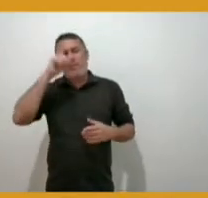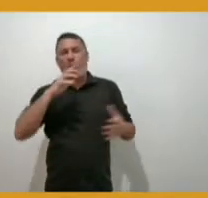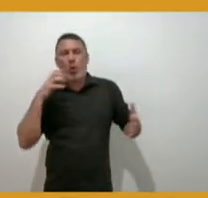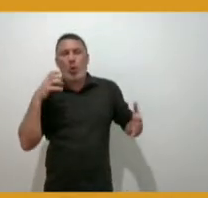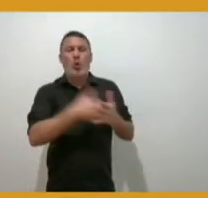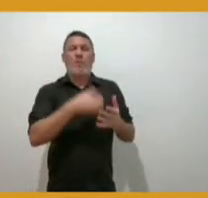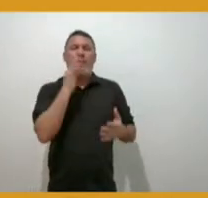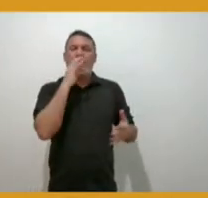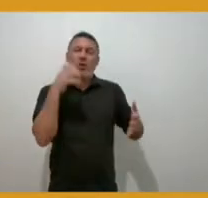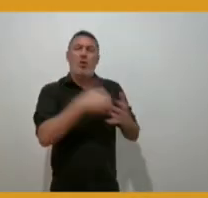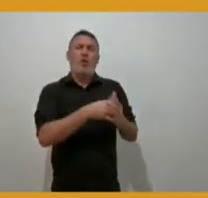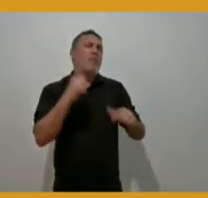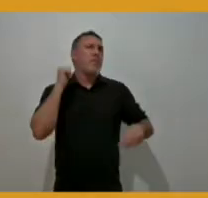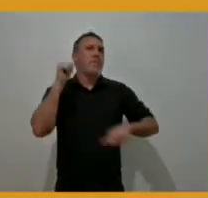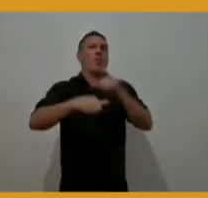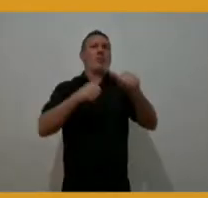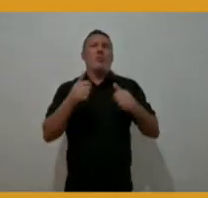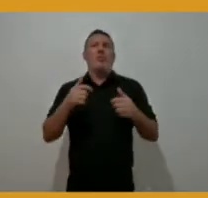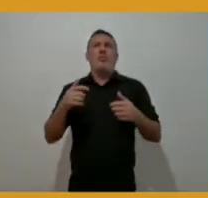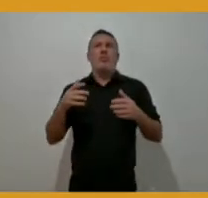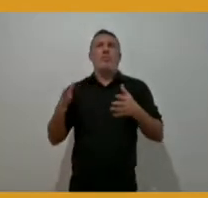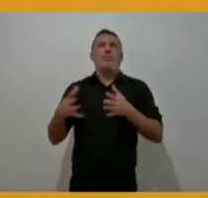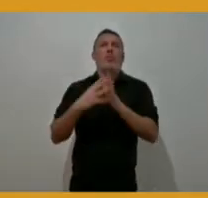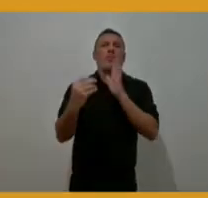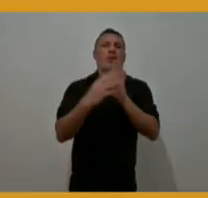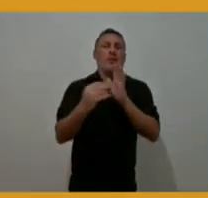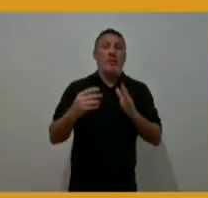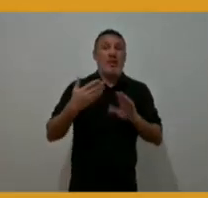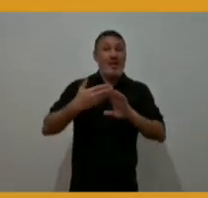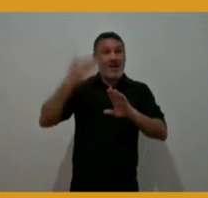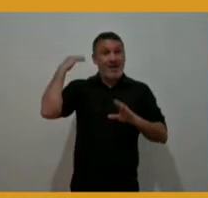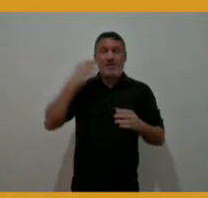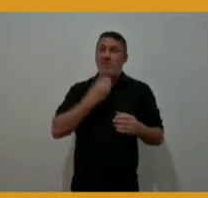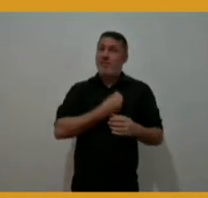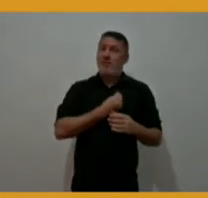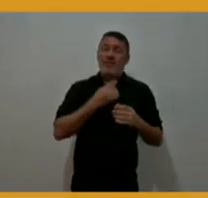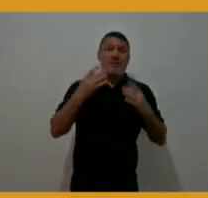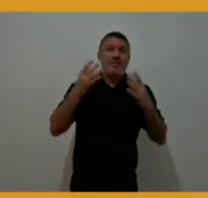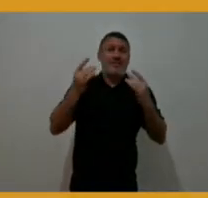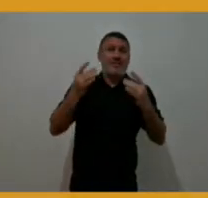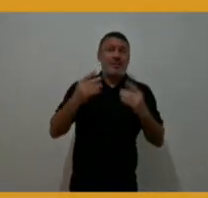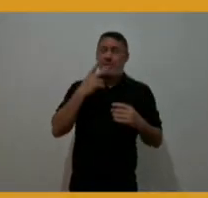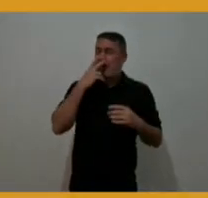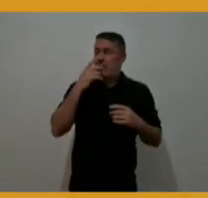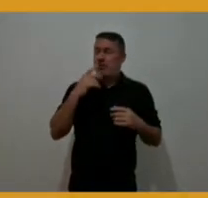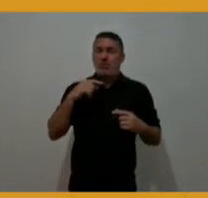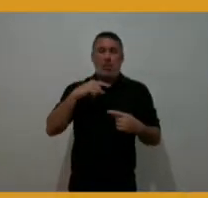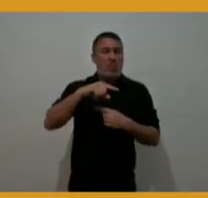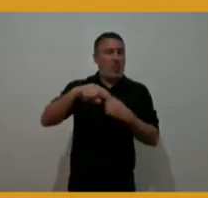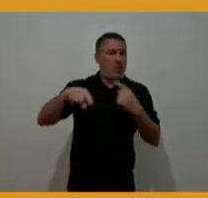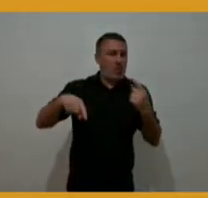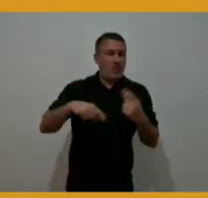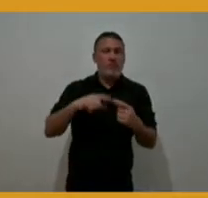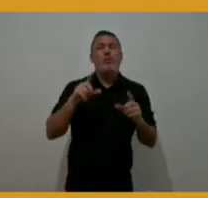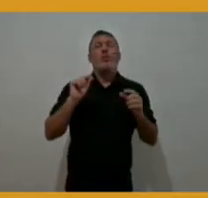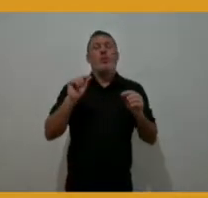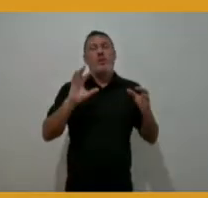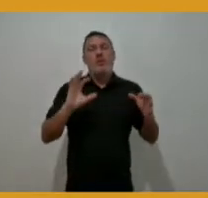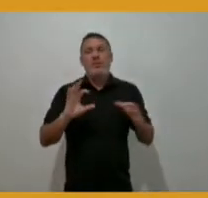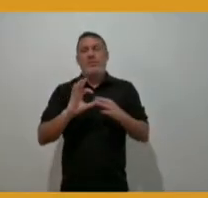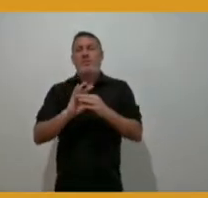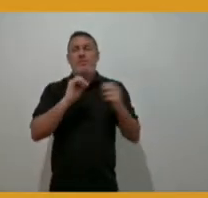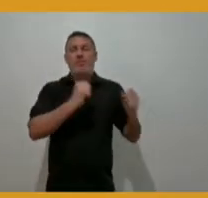do segmento, em um dos momentos mais delicados da nossa história. A união do poder público com uma visão